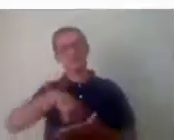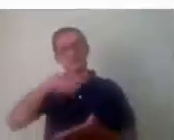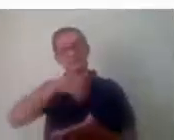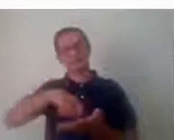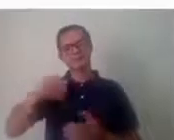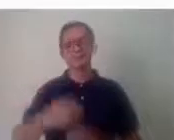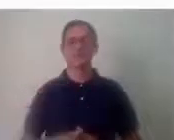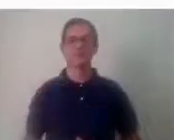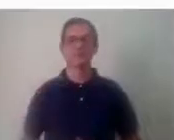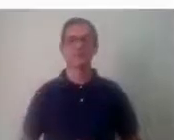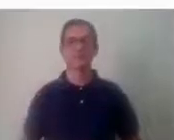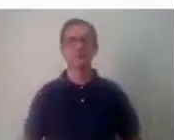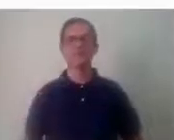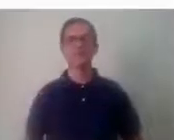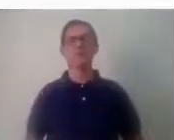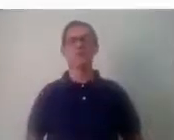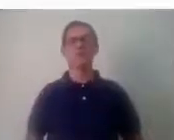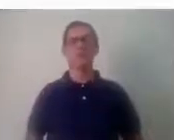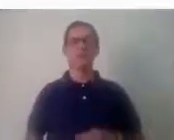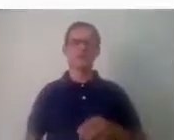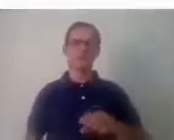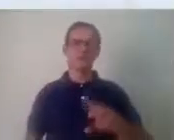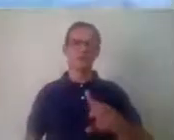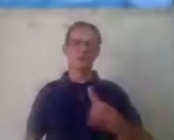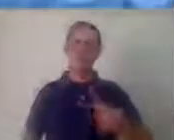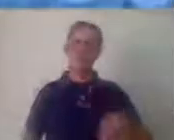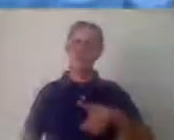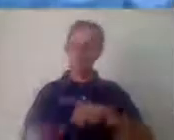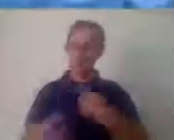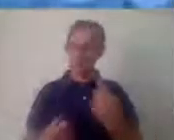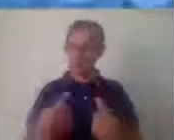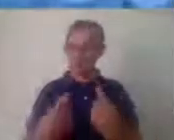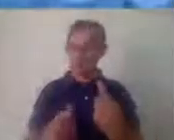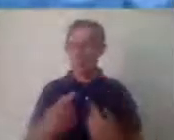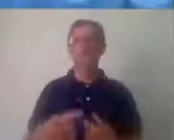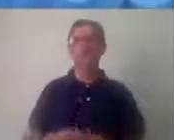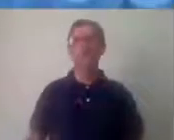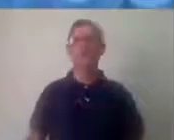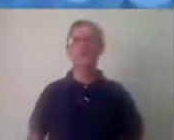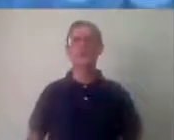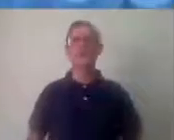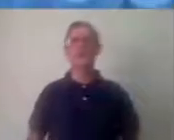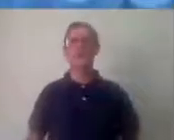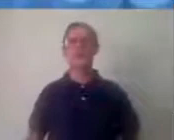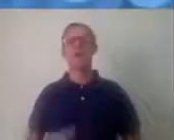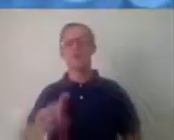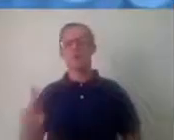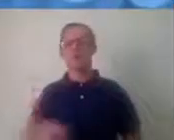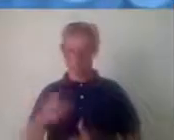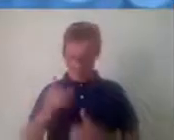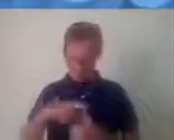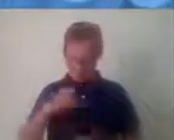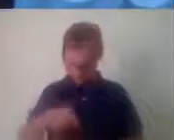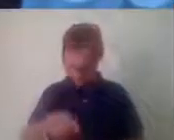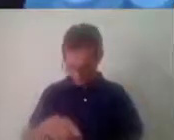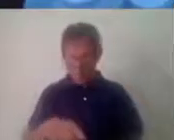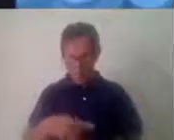escrevendo o dx, decide primeiro em relação a qual variável você vai integrar E aí você